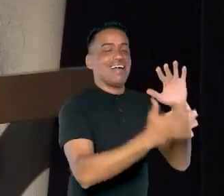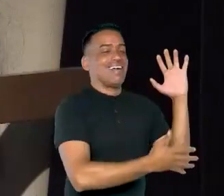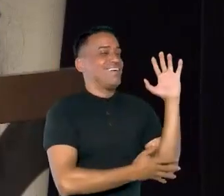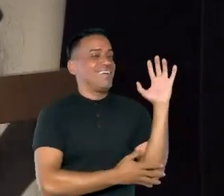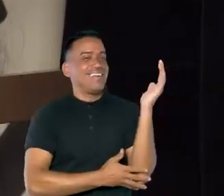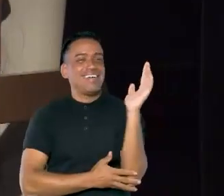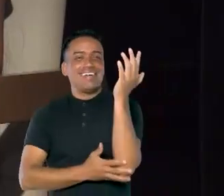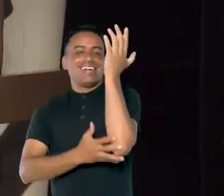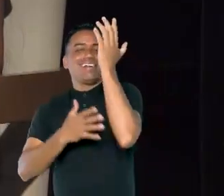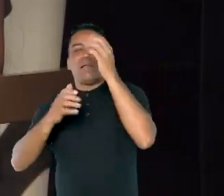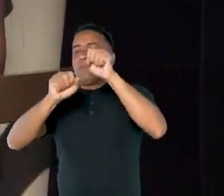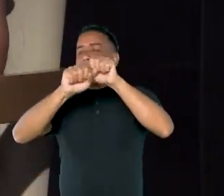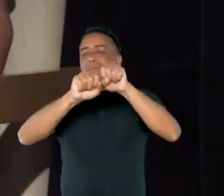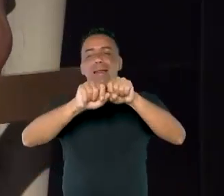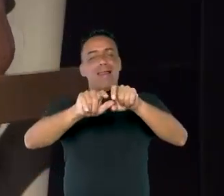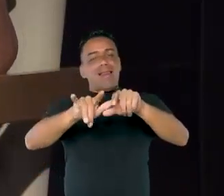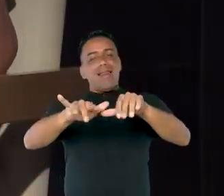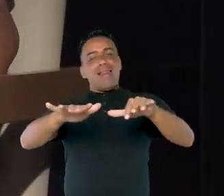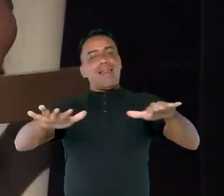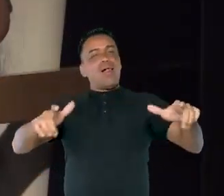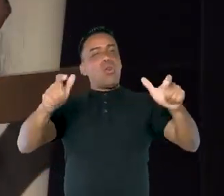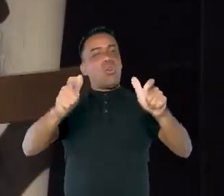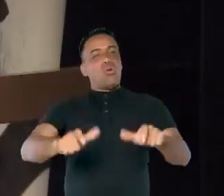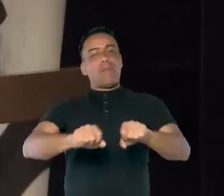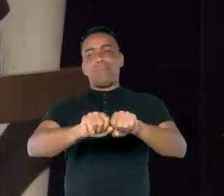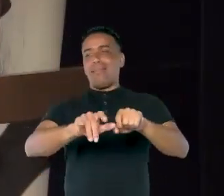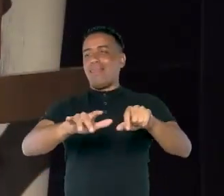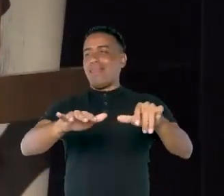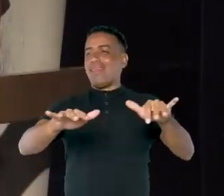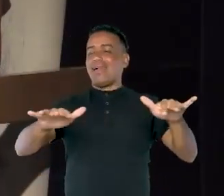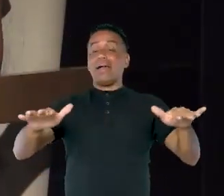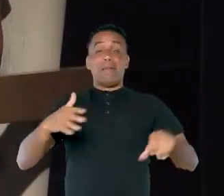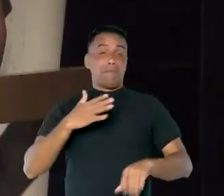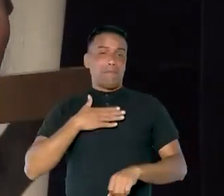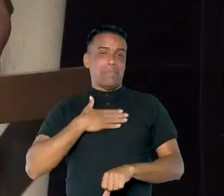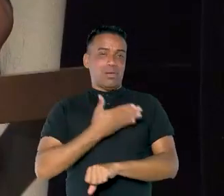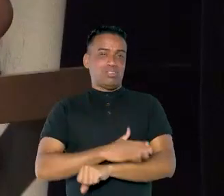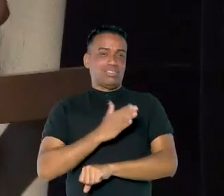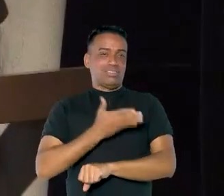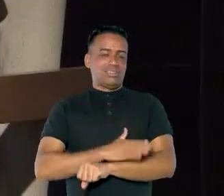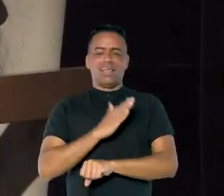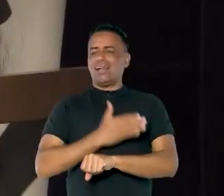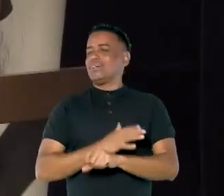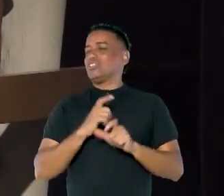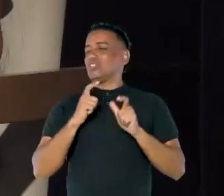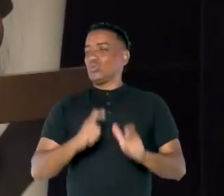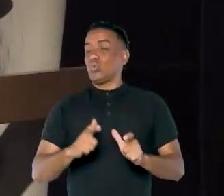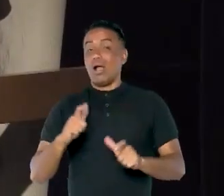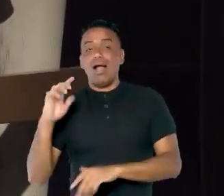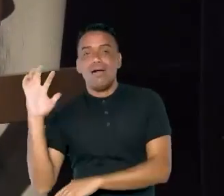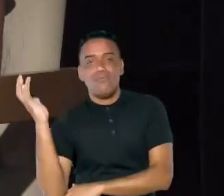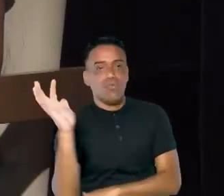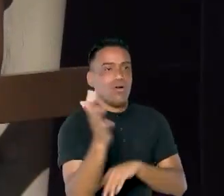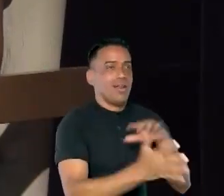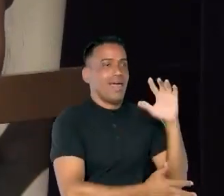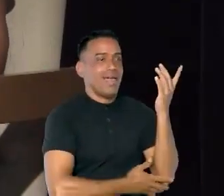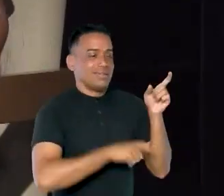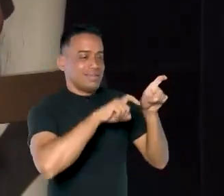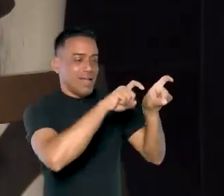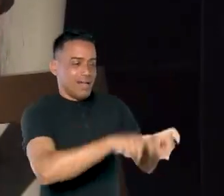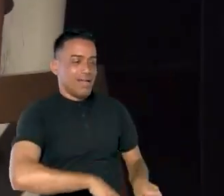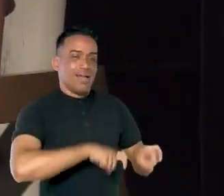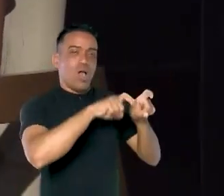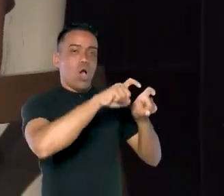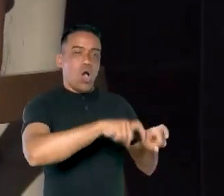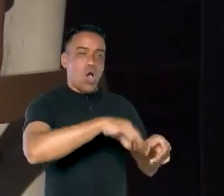num território vasto, né? Meu estágio ele é um espaço de floresta, de roça, né?